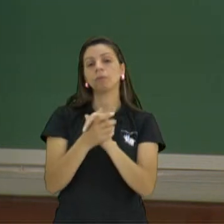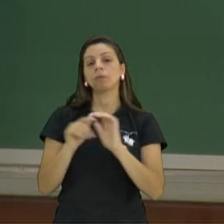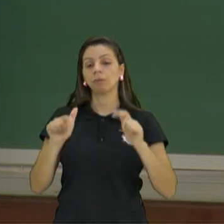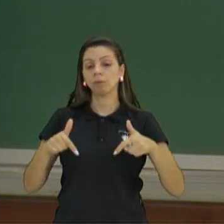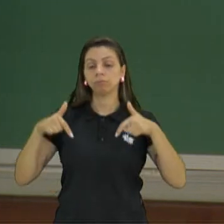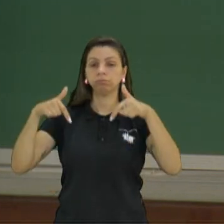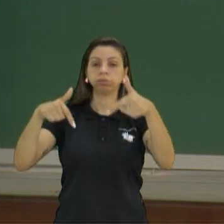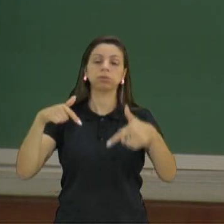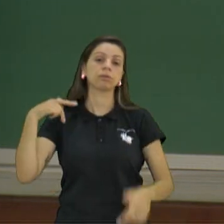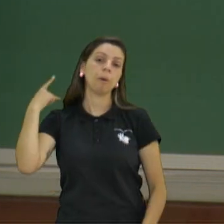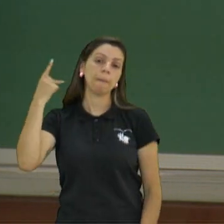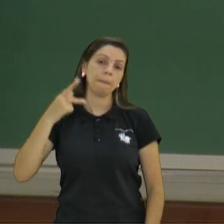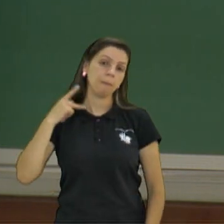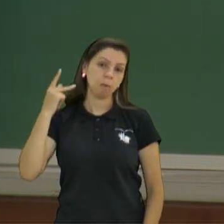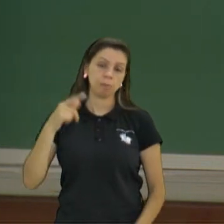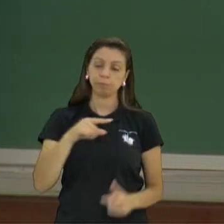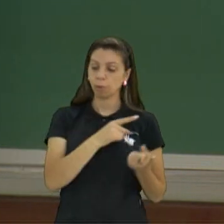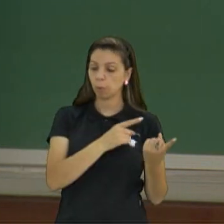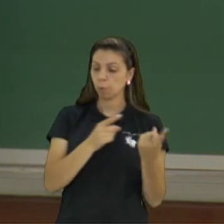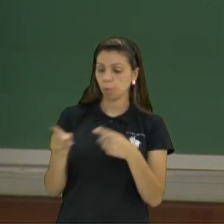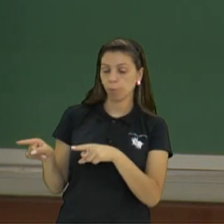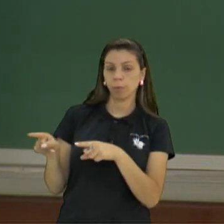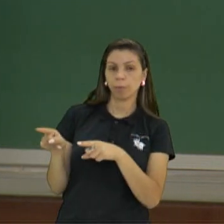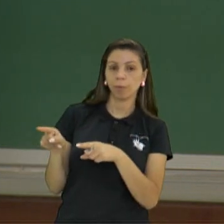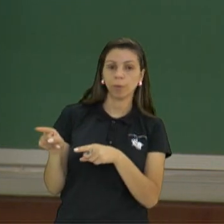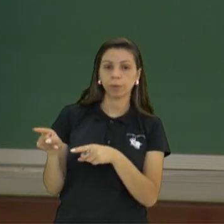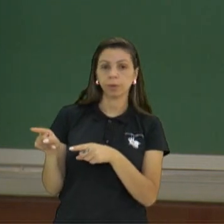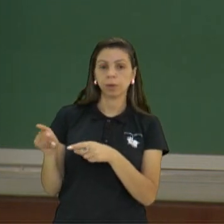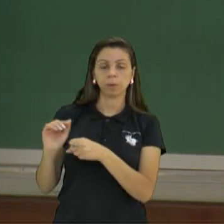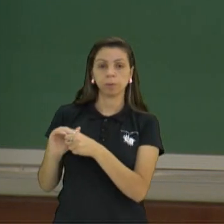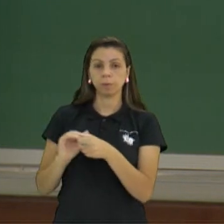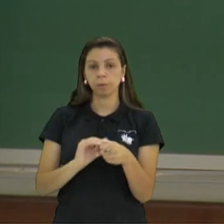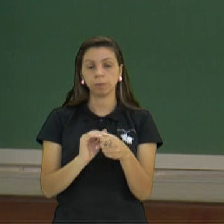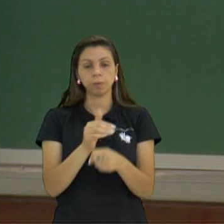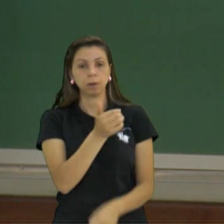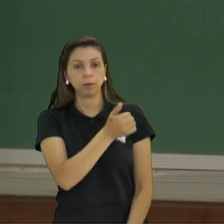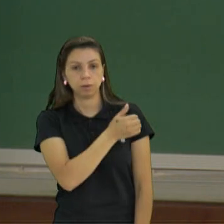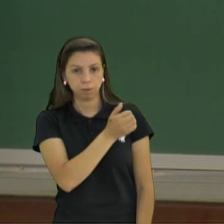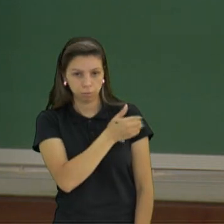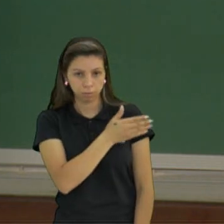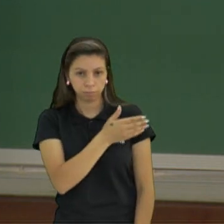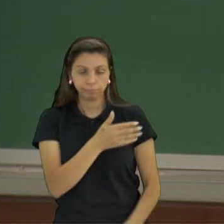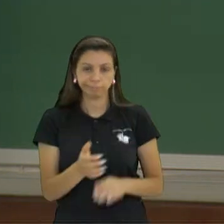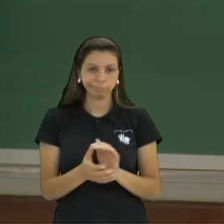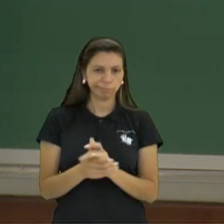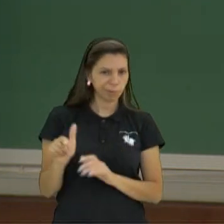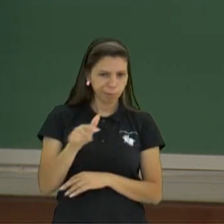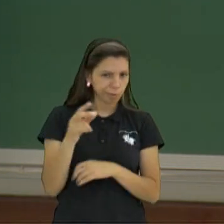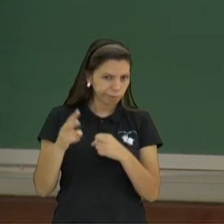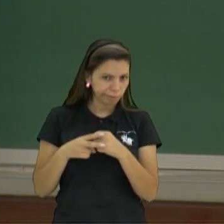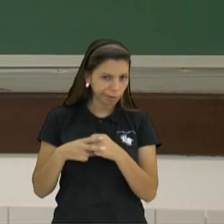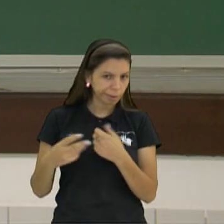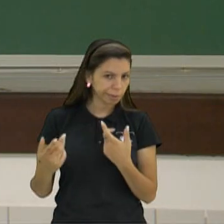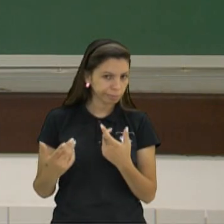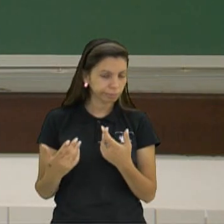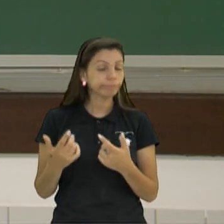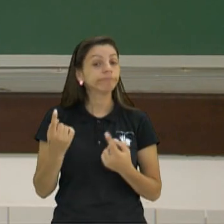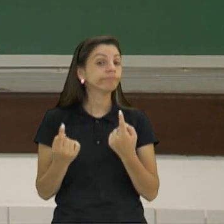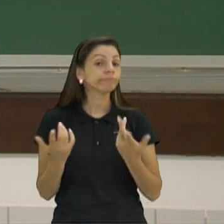político ao enfrentar o racismo. Tem mais um verbo aí? Qual que